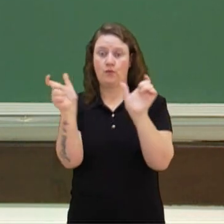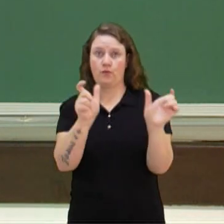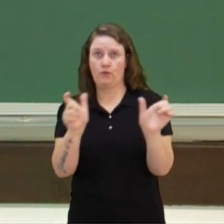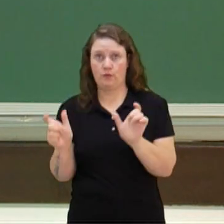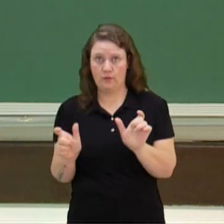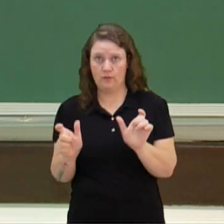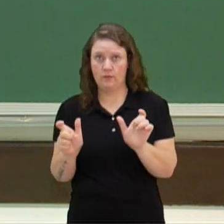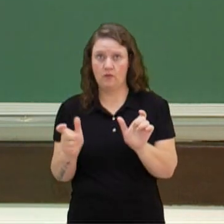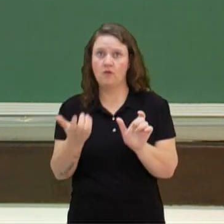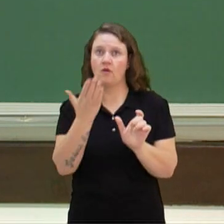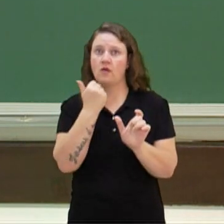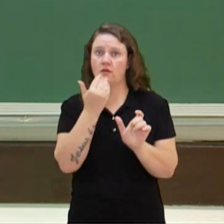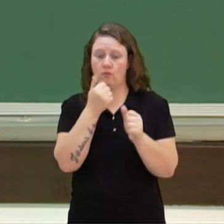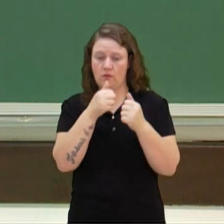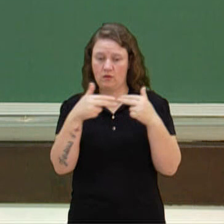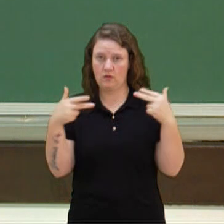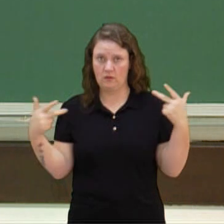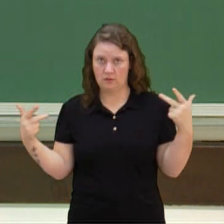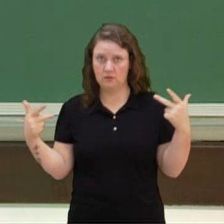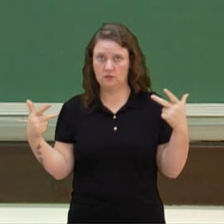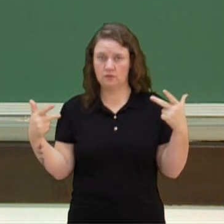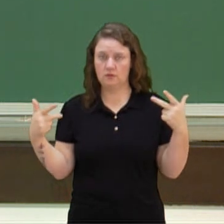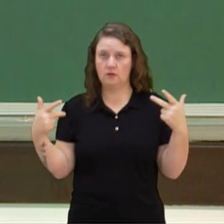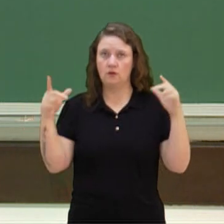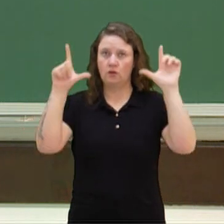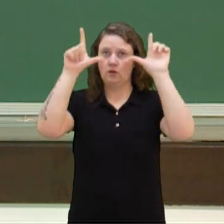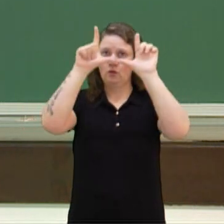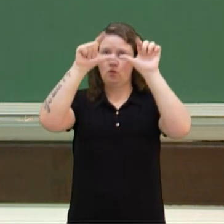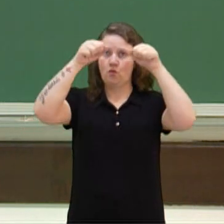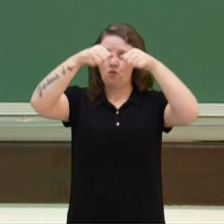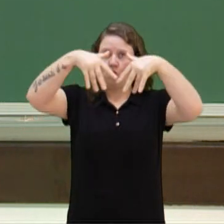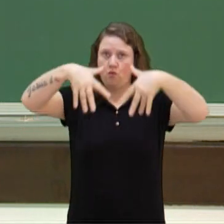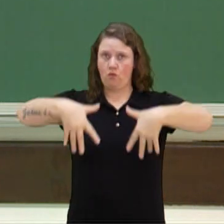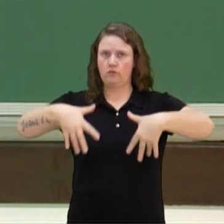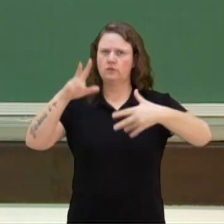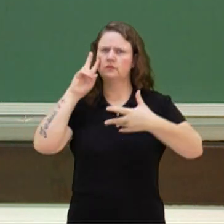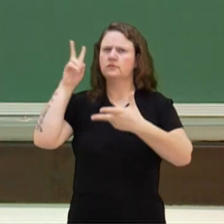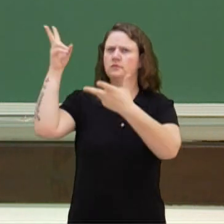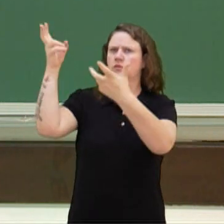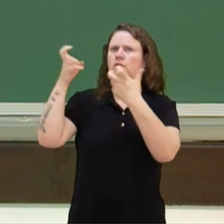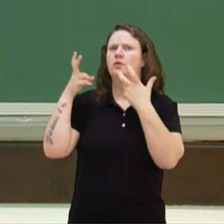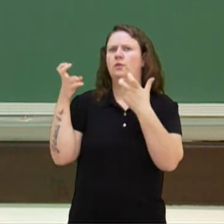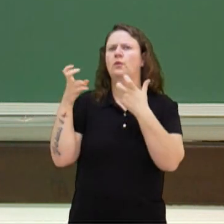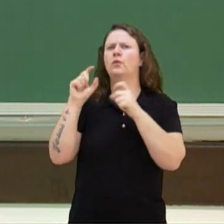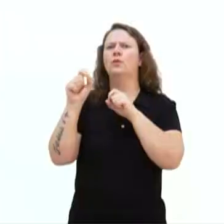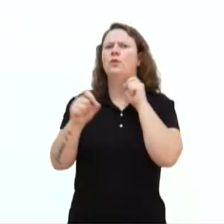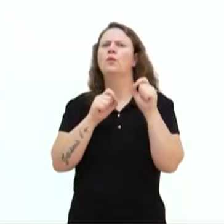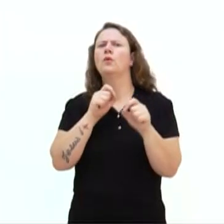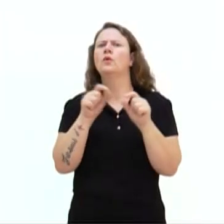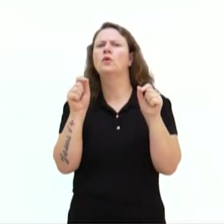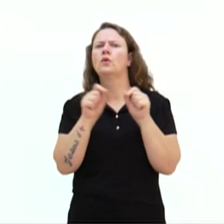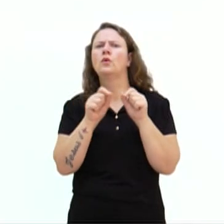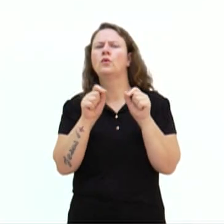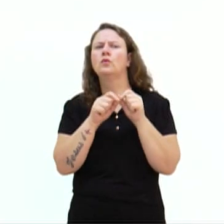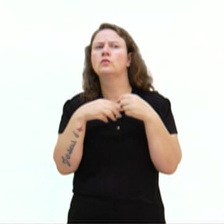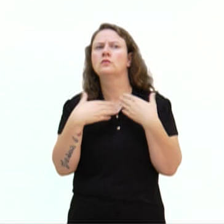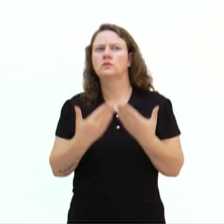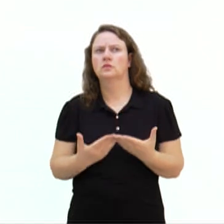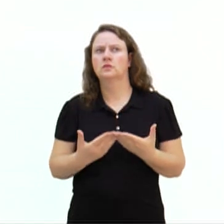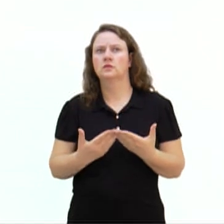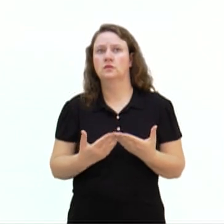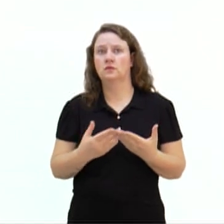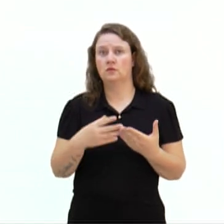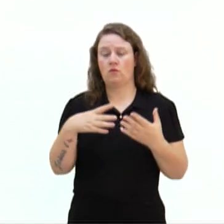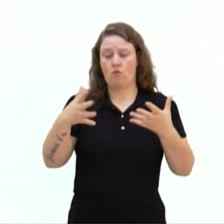aqui, por meio do mapa conceitual? Então, observe, quais são os seres produtores? Vegetais e